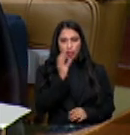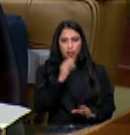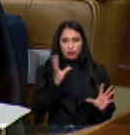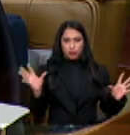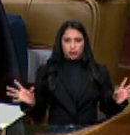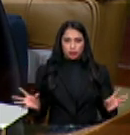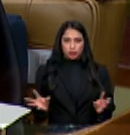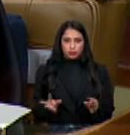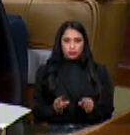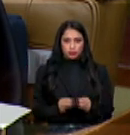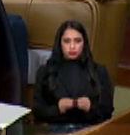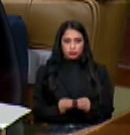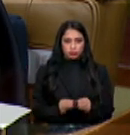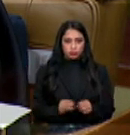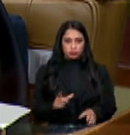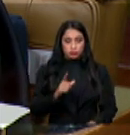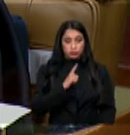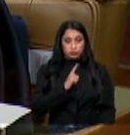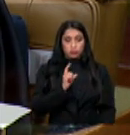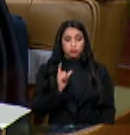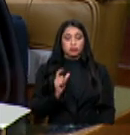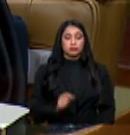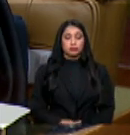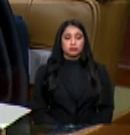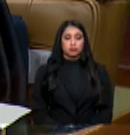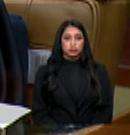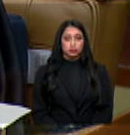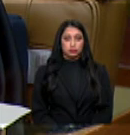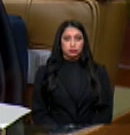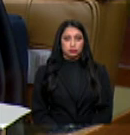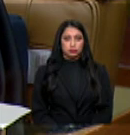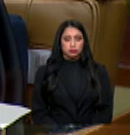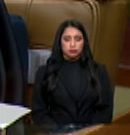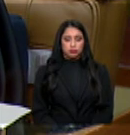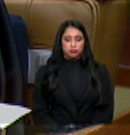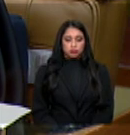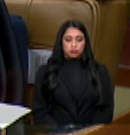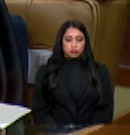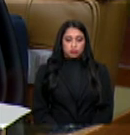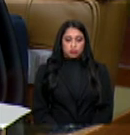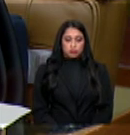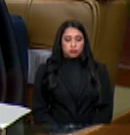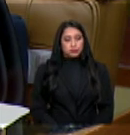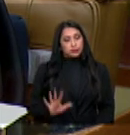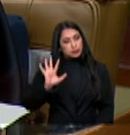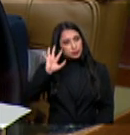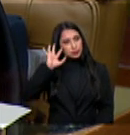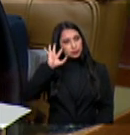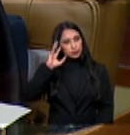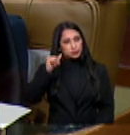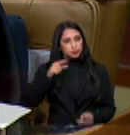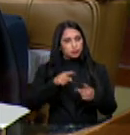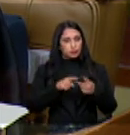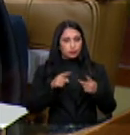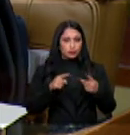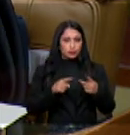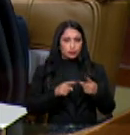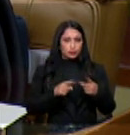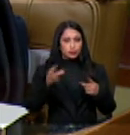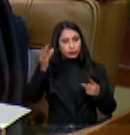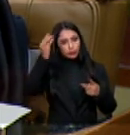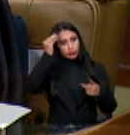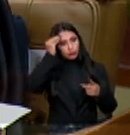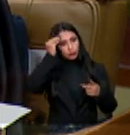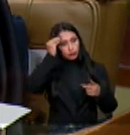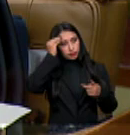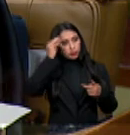azuis. Eis que temos sobre a mesa decisória duas compreensões hermenêuticas